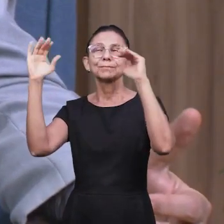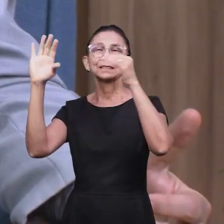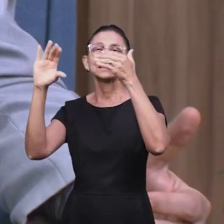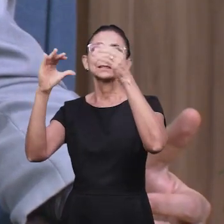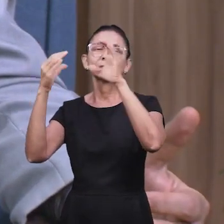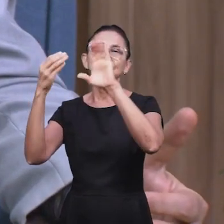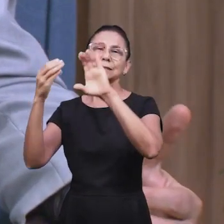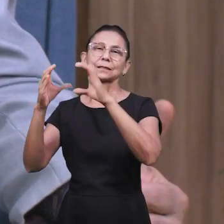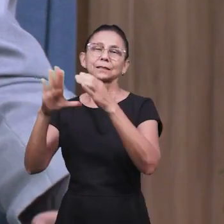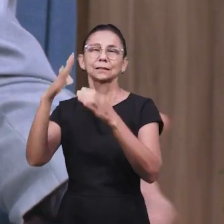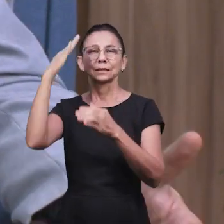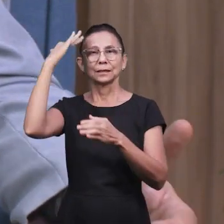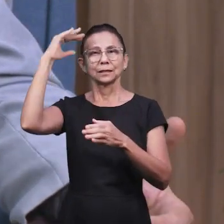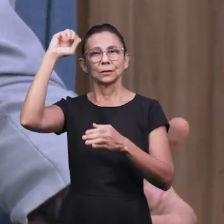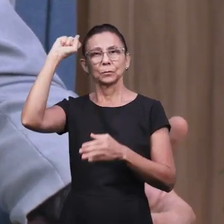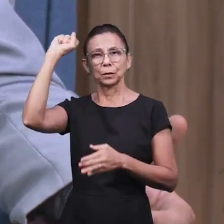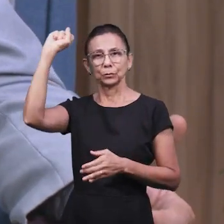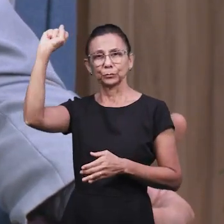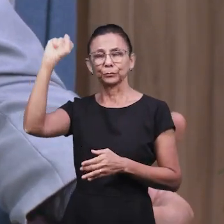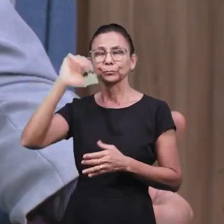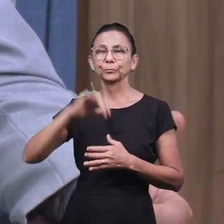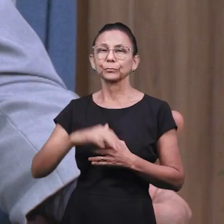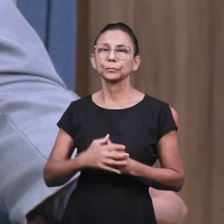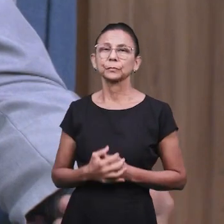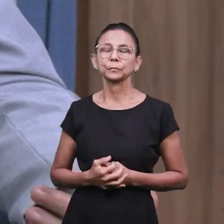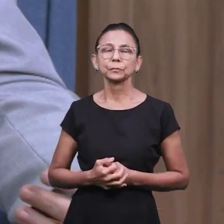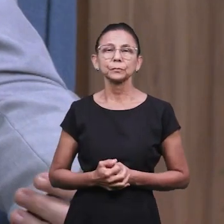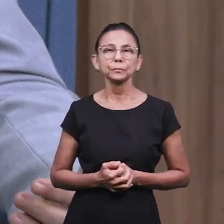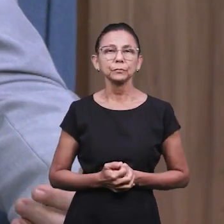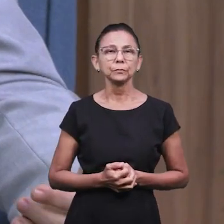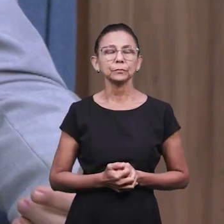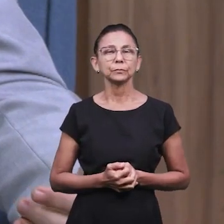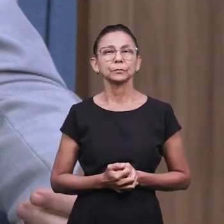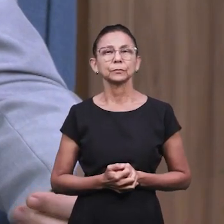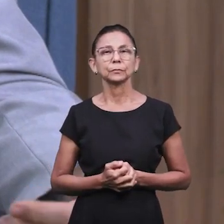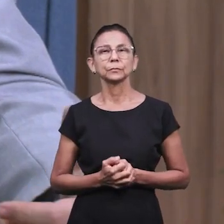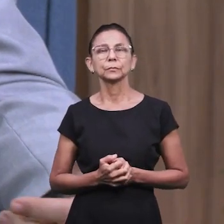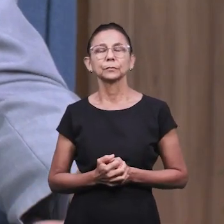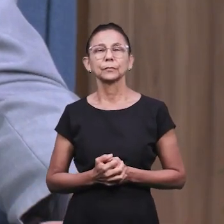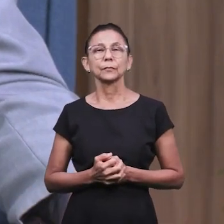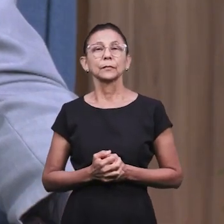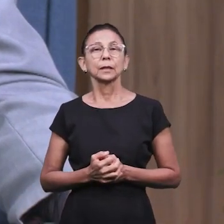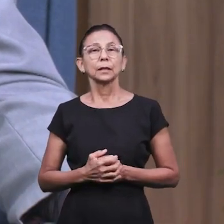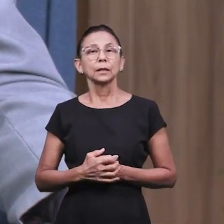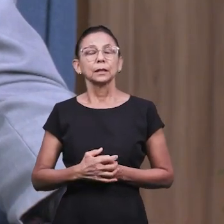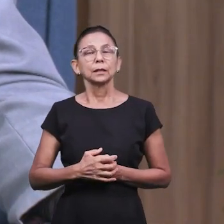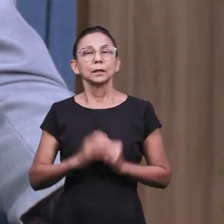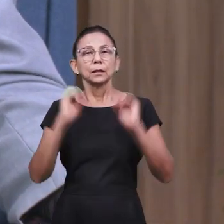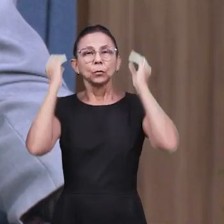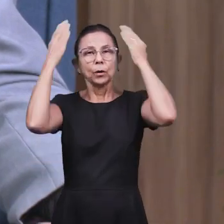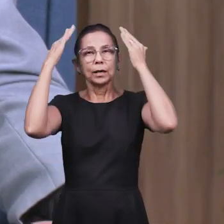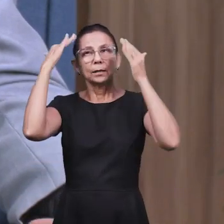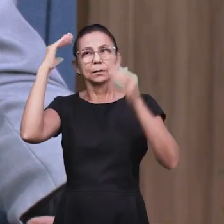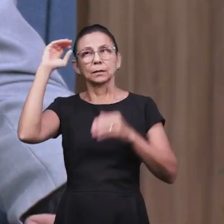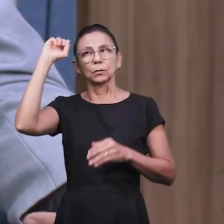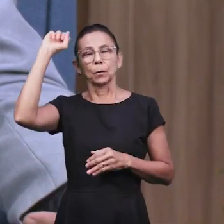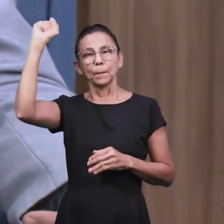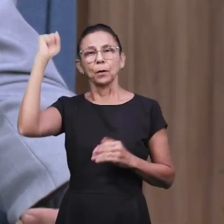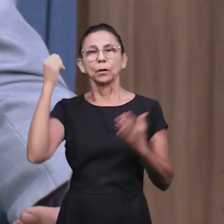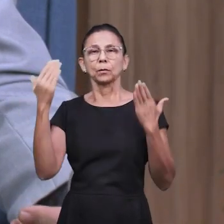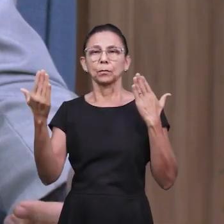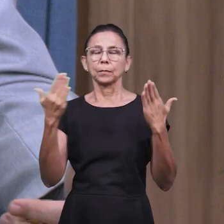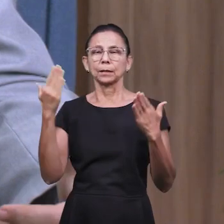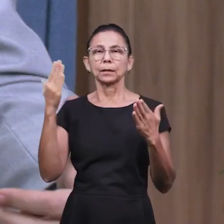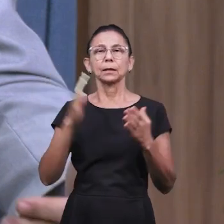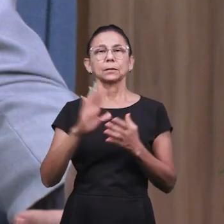é de Salomão. Né? E Salomão é tipo do Espírito Santo. Então eu me recordo que quando nós abordamos esse tema,